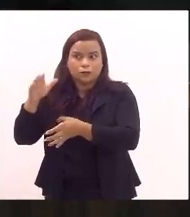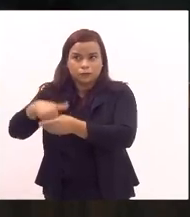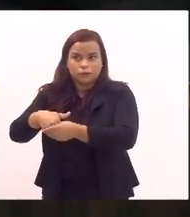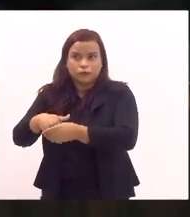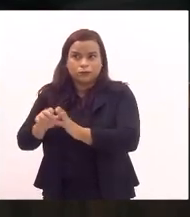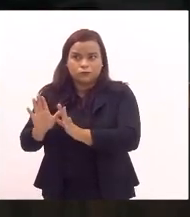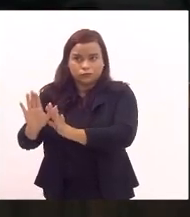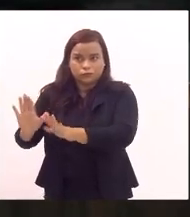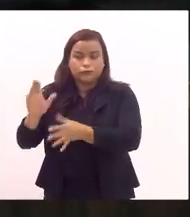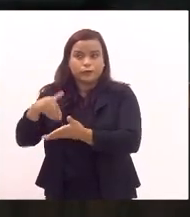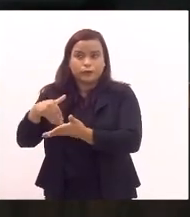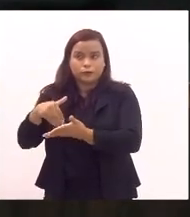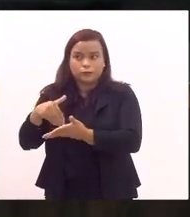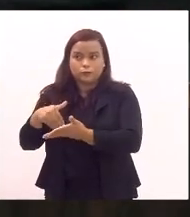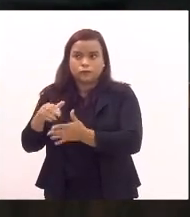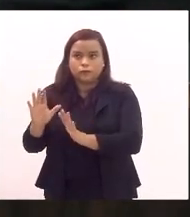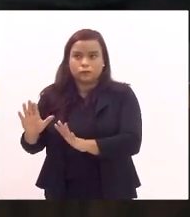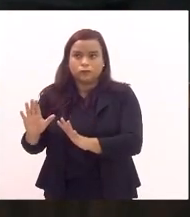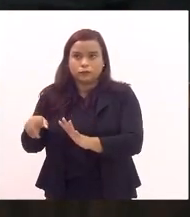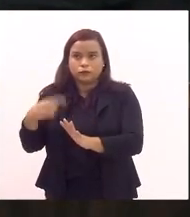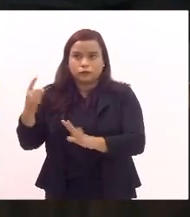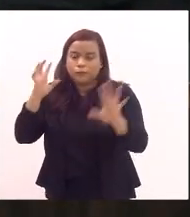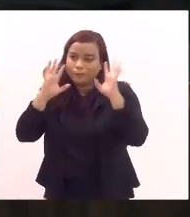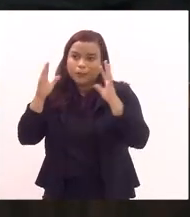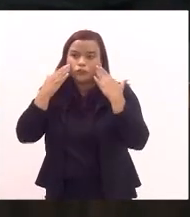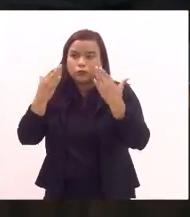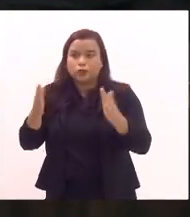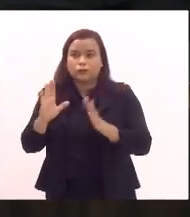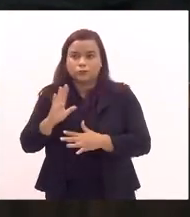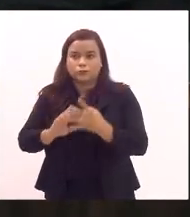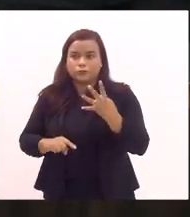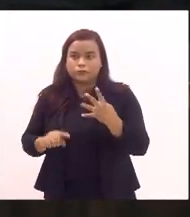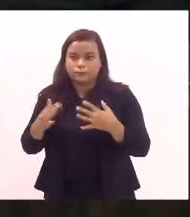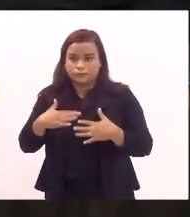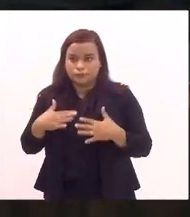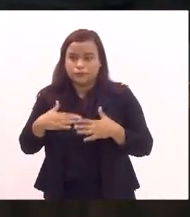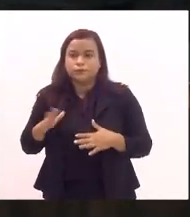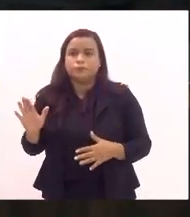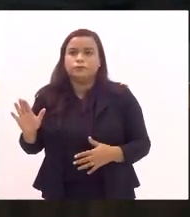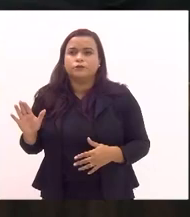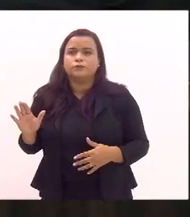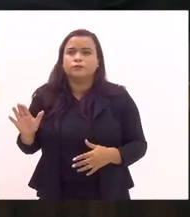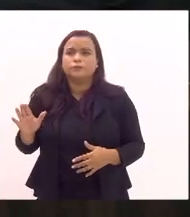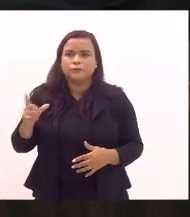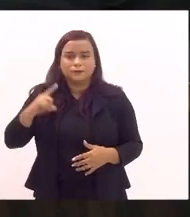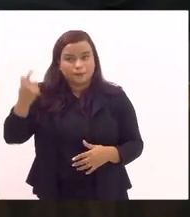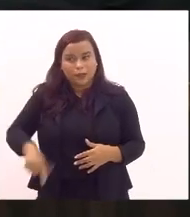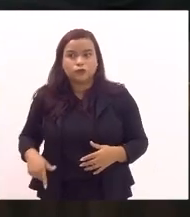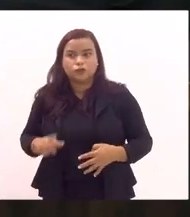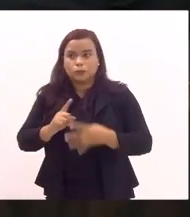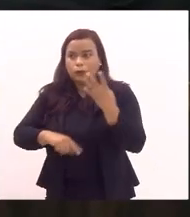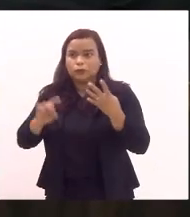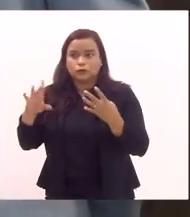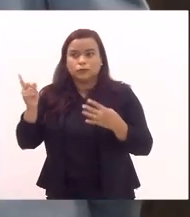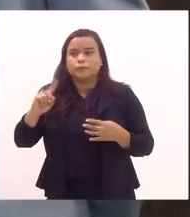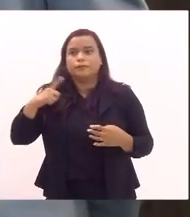até o momento da votação que a gente é salva os destaques e tem mais de 4 o sua opinião